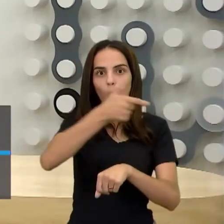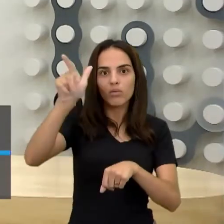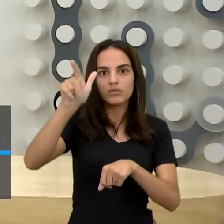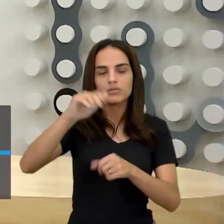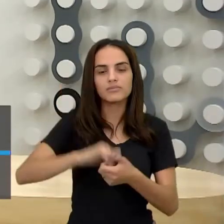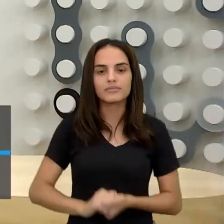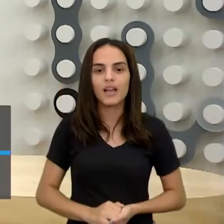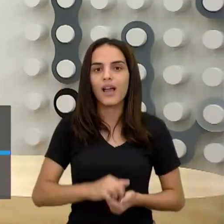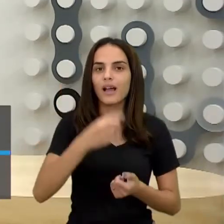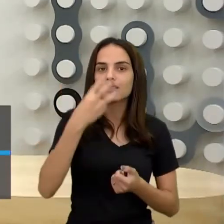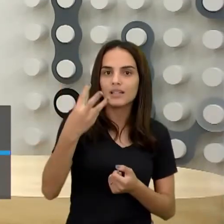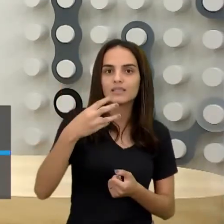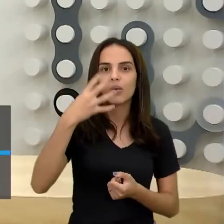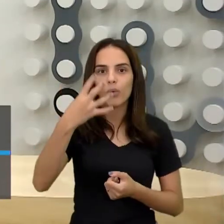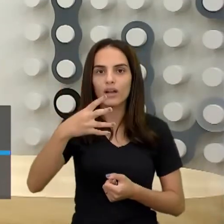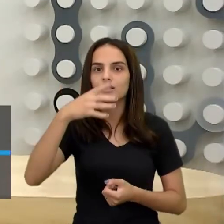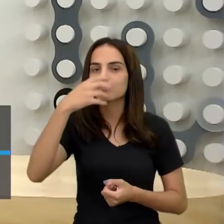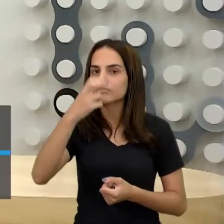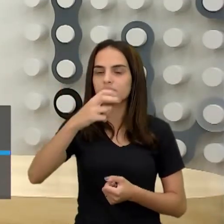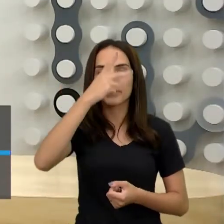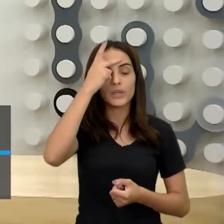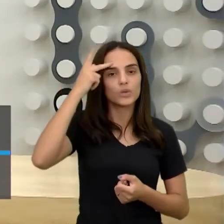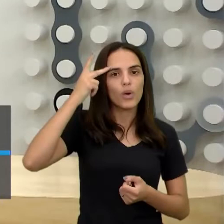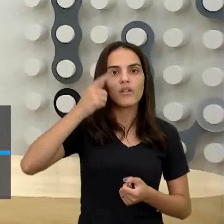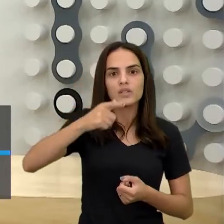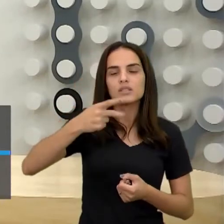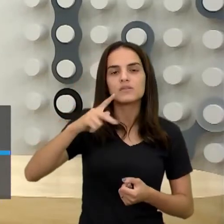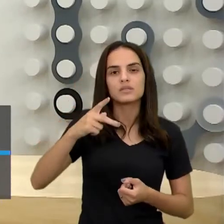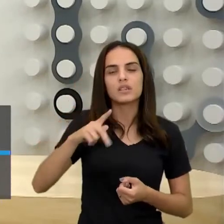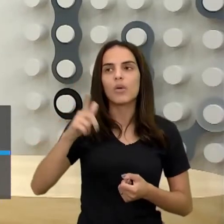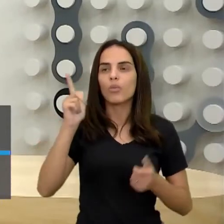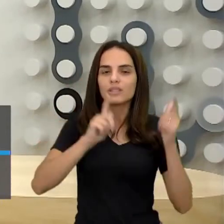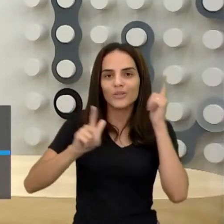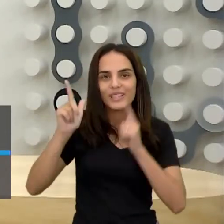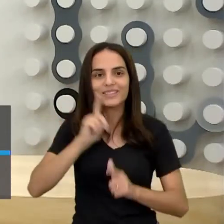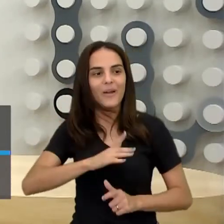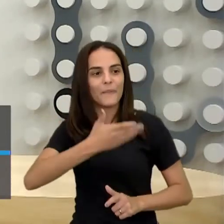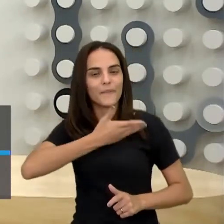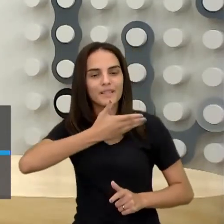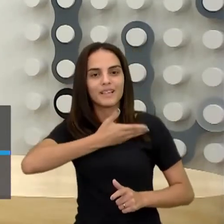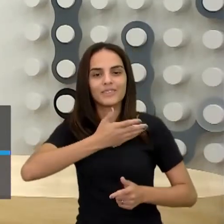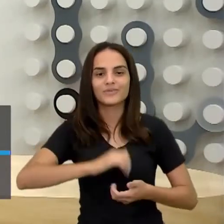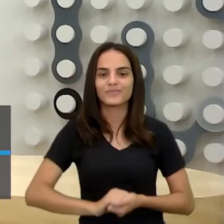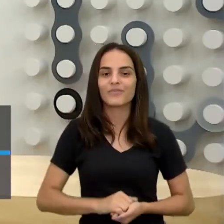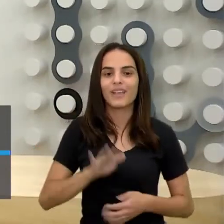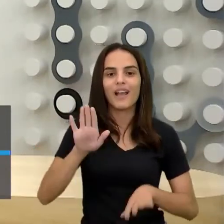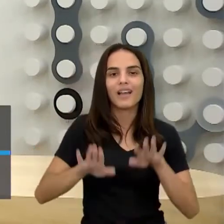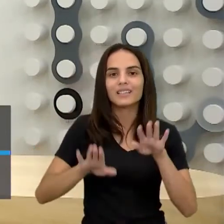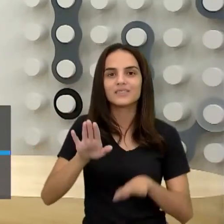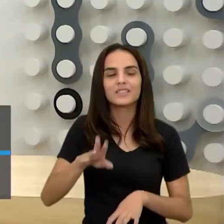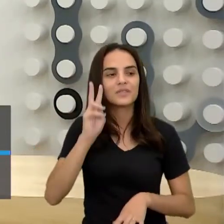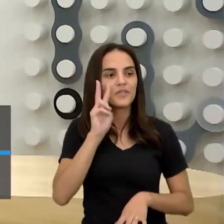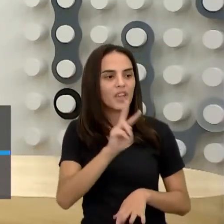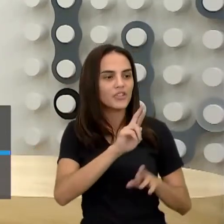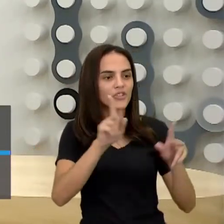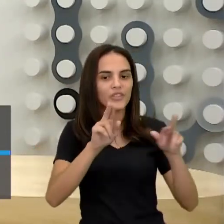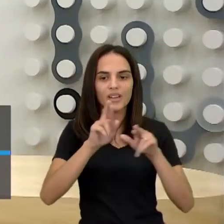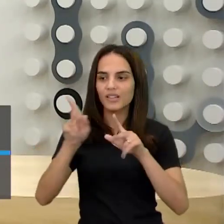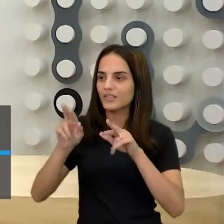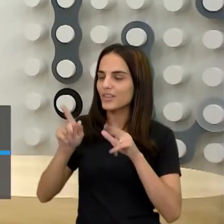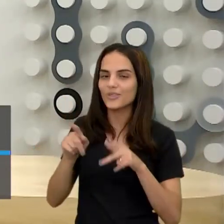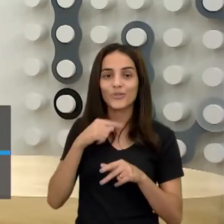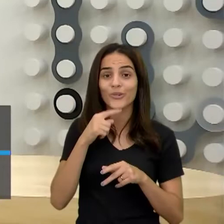duas encontram uma terceira, encontram uma quarta, que aí vocês conseguem ter afinidades. E aí vocês param de olhar para quem é diferente. E aí vão